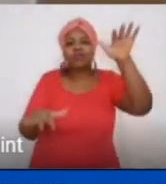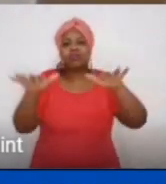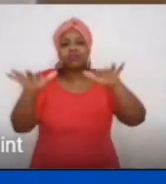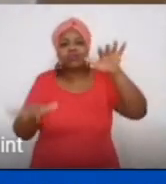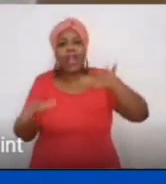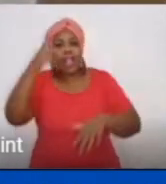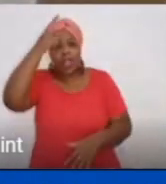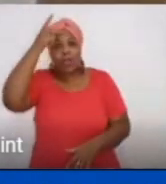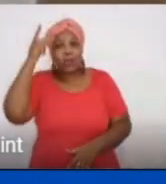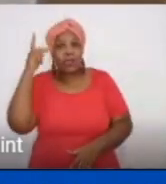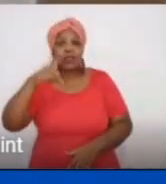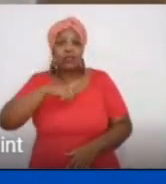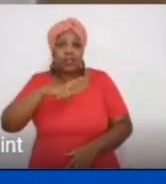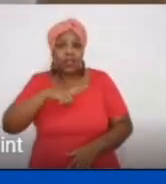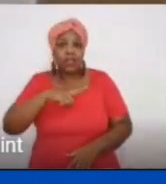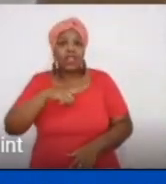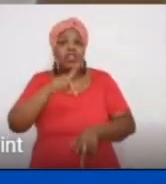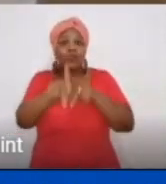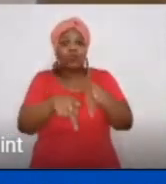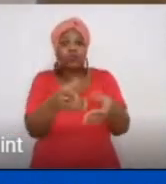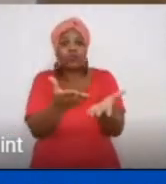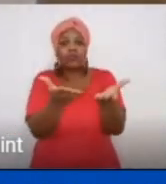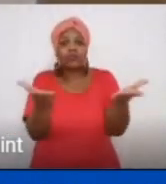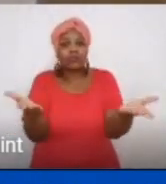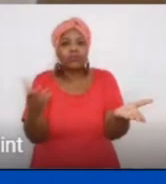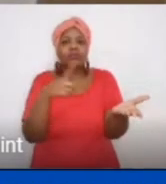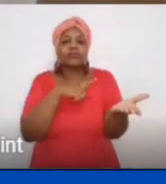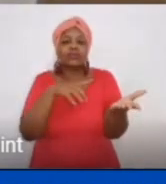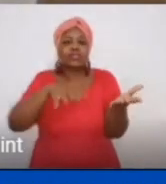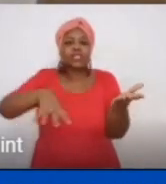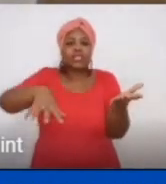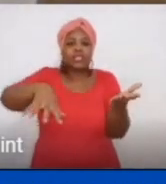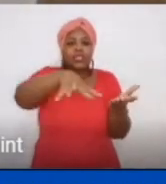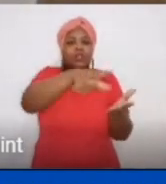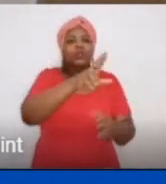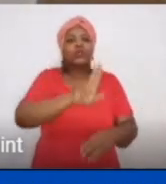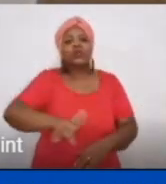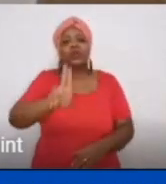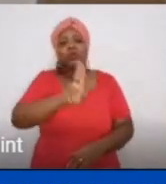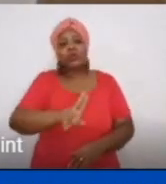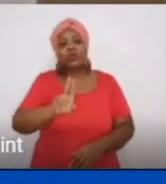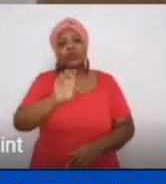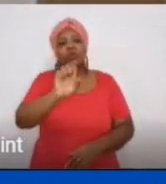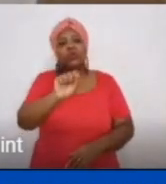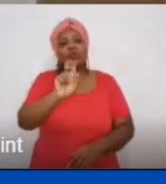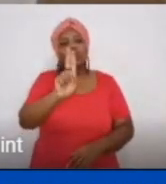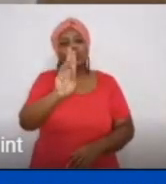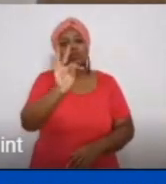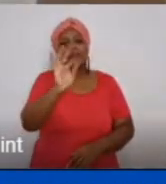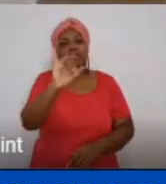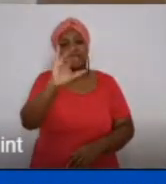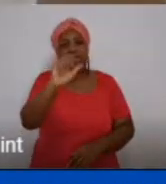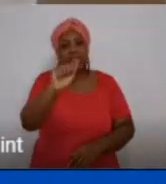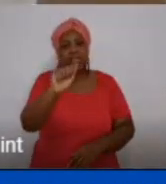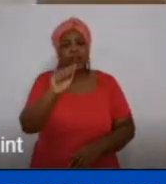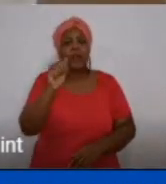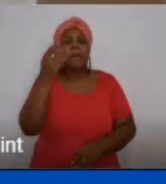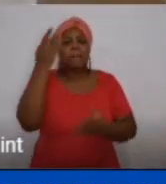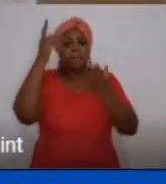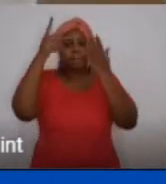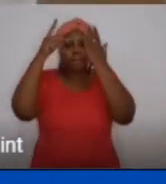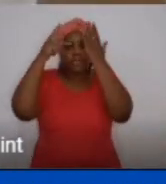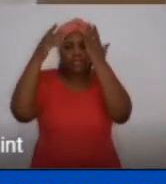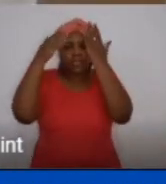a sociedade se articulam no uso de substâncias psicoativas, vamos dizer assim, como